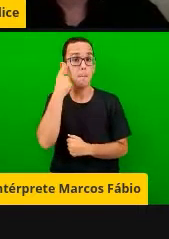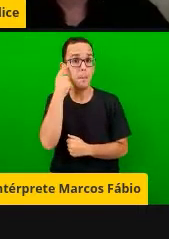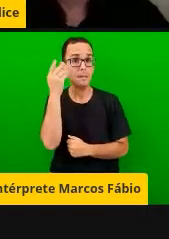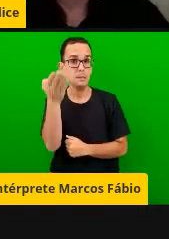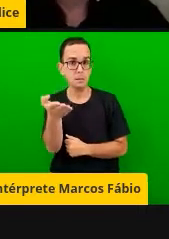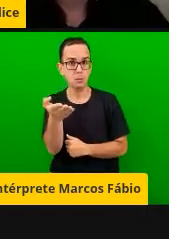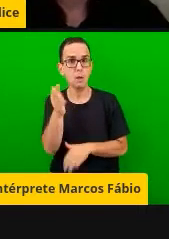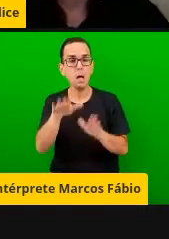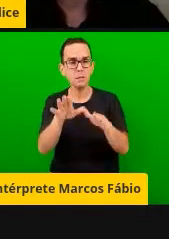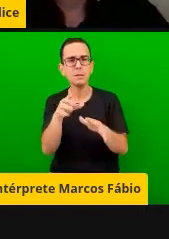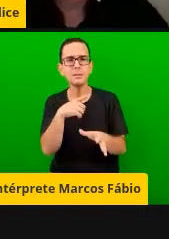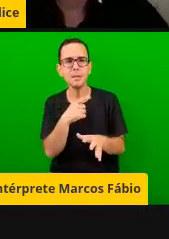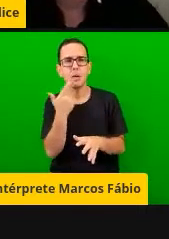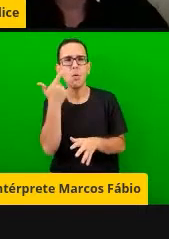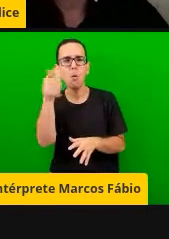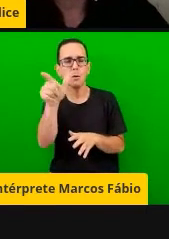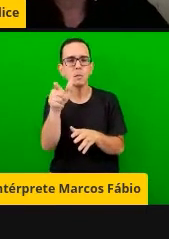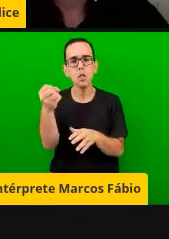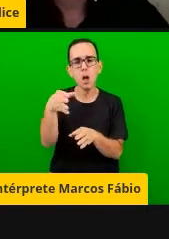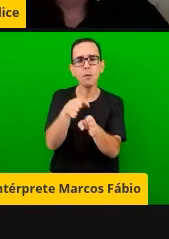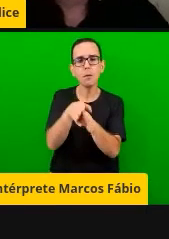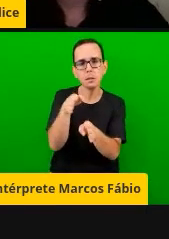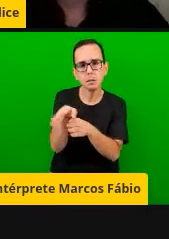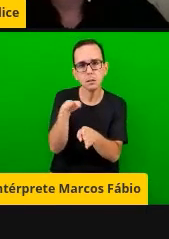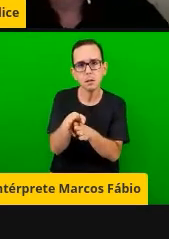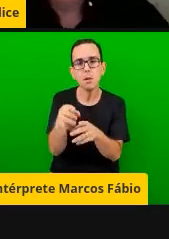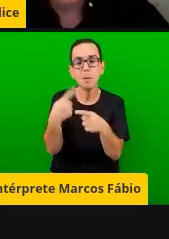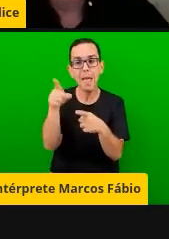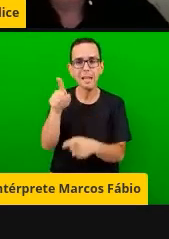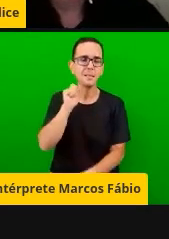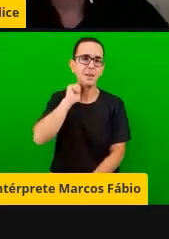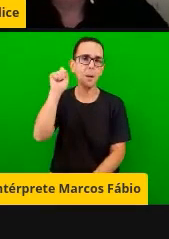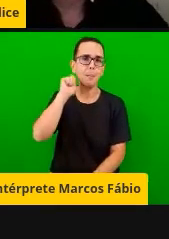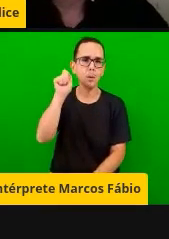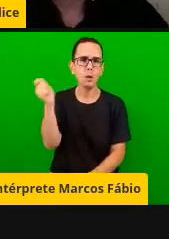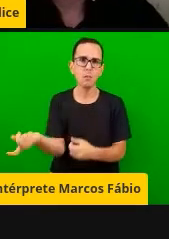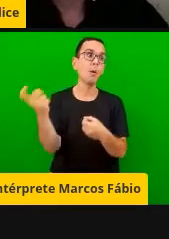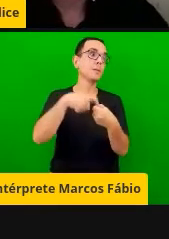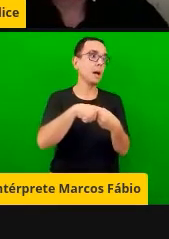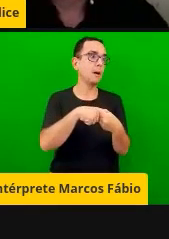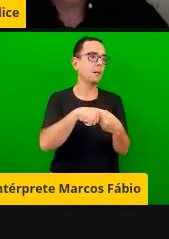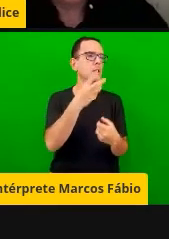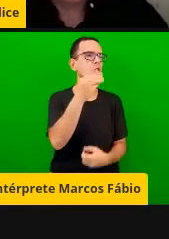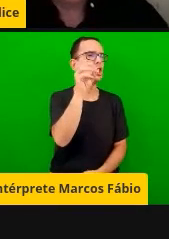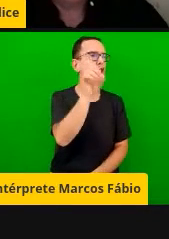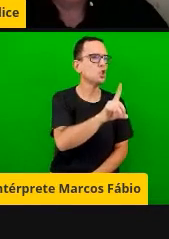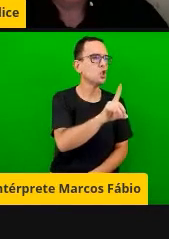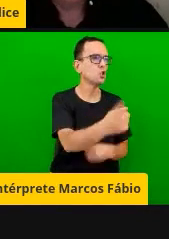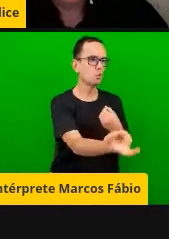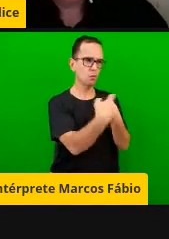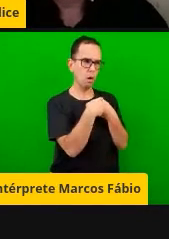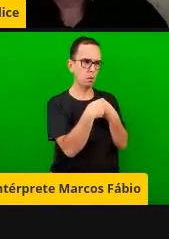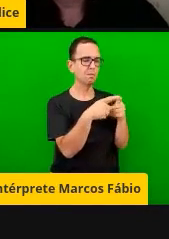deve sair mais uma nova orientação, porque essa orientação lá de abril, a gente pensava que voltava, né, depois de 30 dias para a aula, e nós não